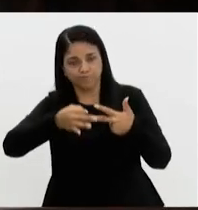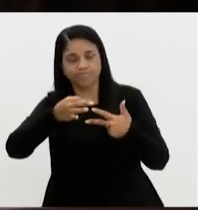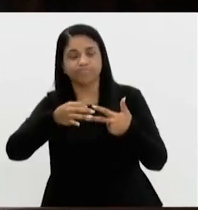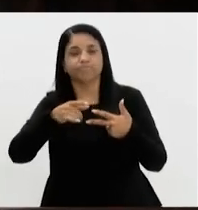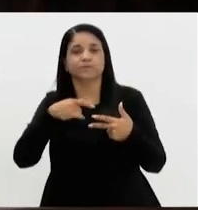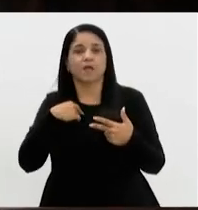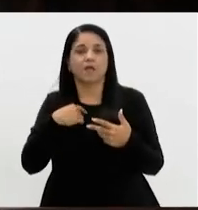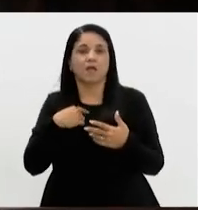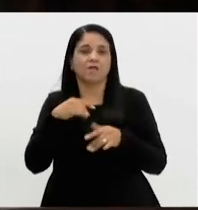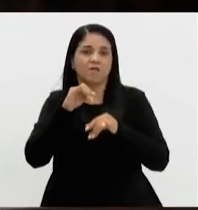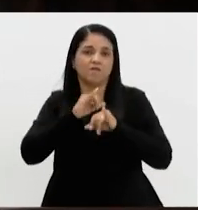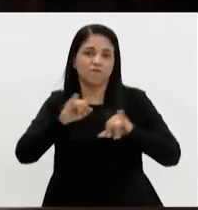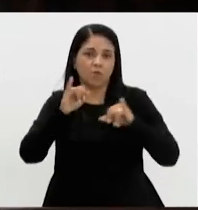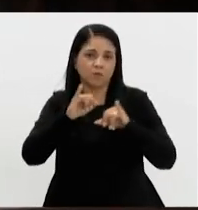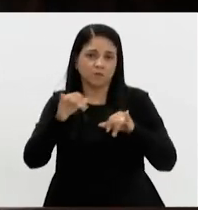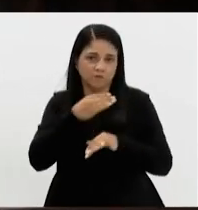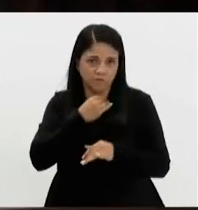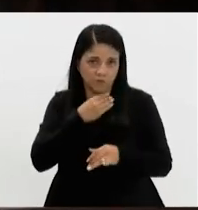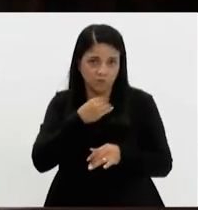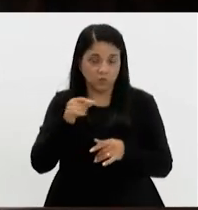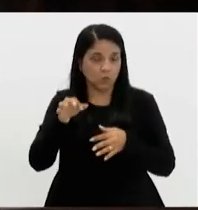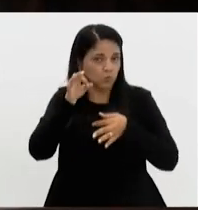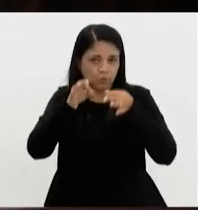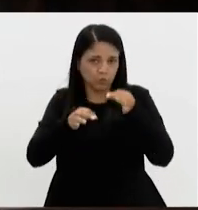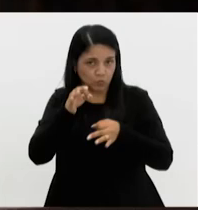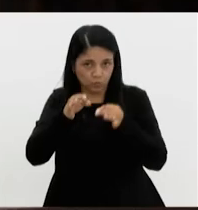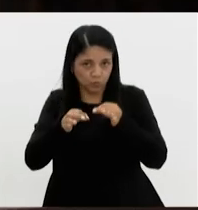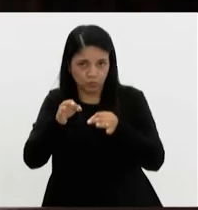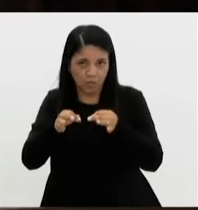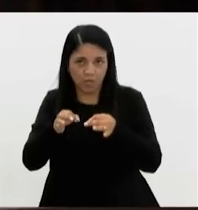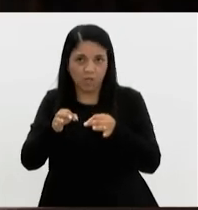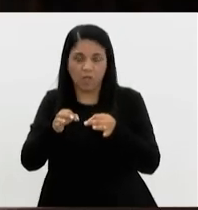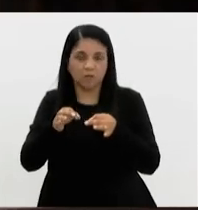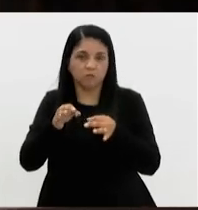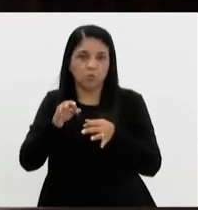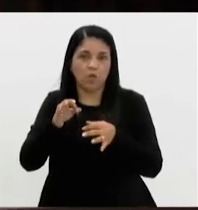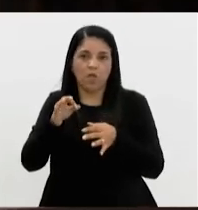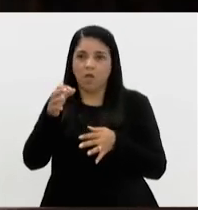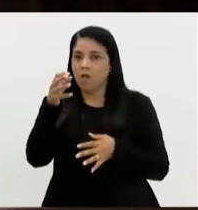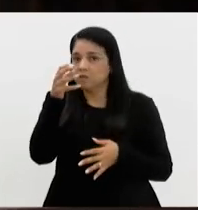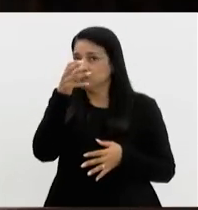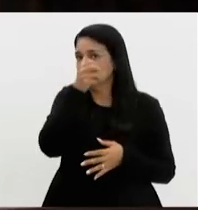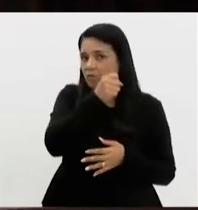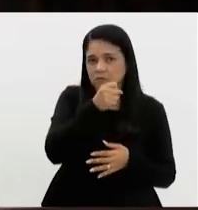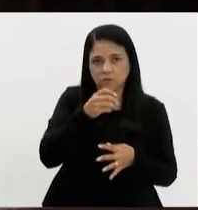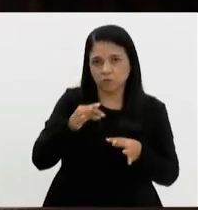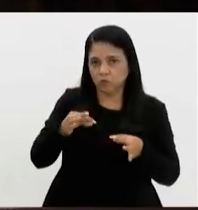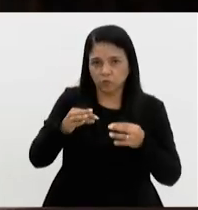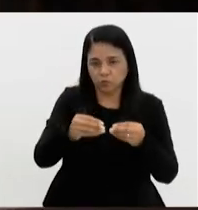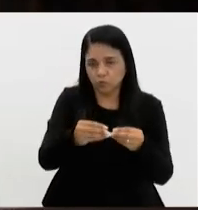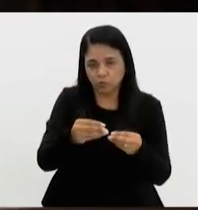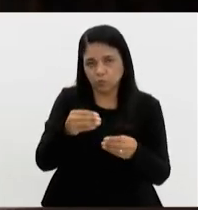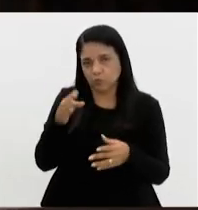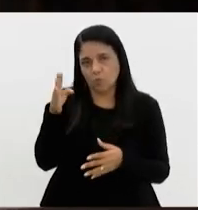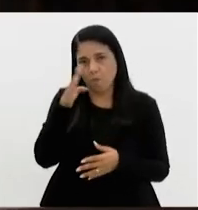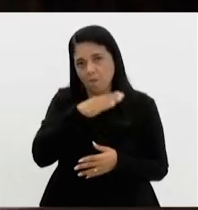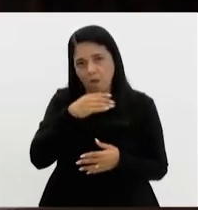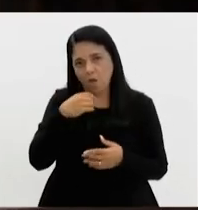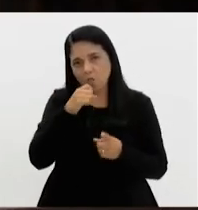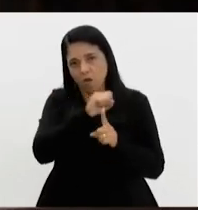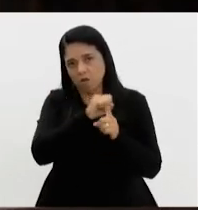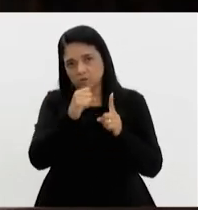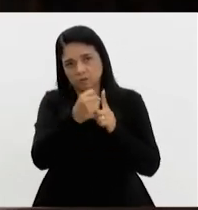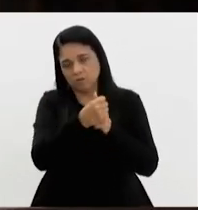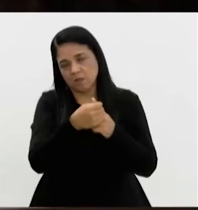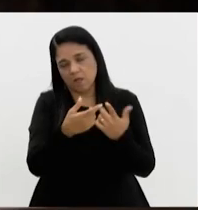eh o judiciário não é nem deve ser a panaceia para todos os males que afligem a sociedade mas sem